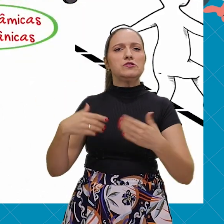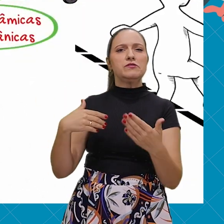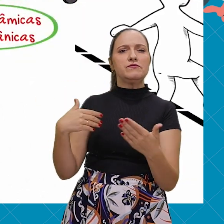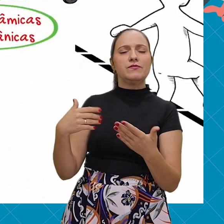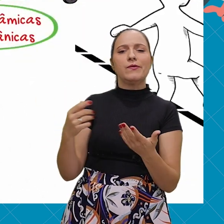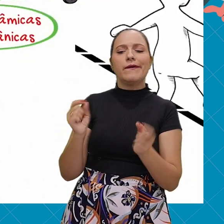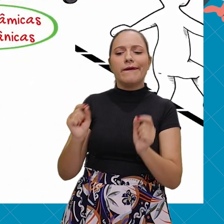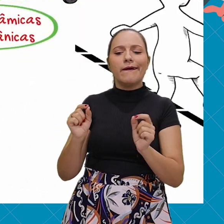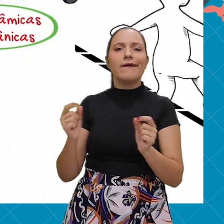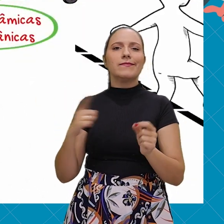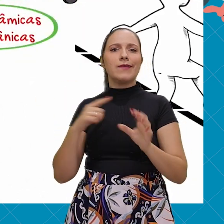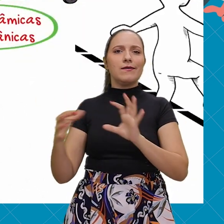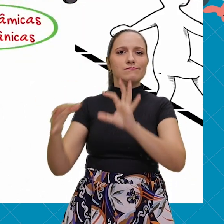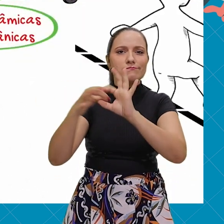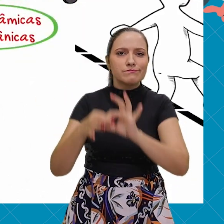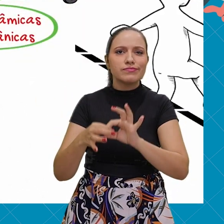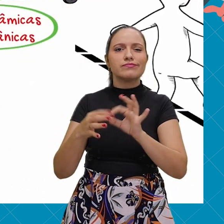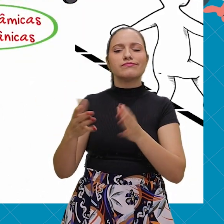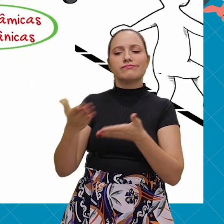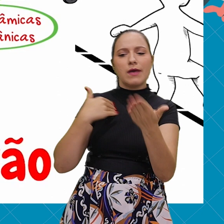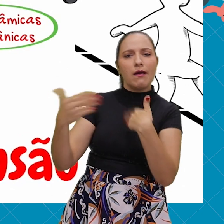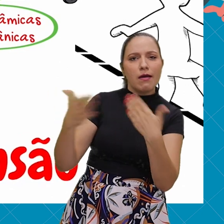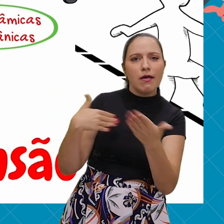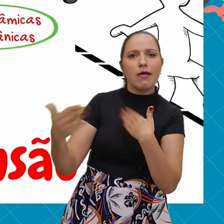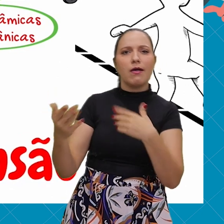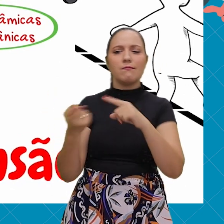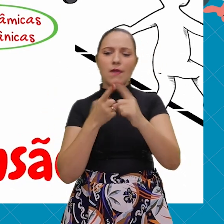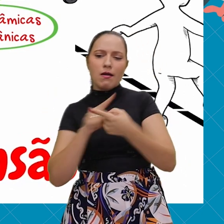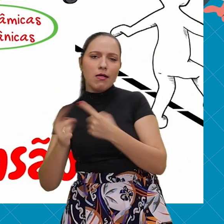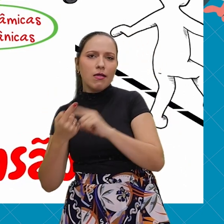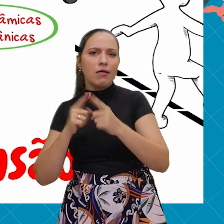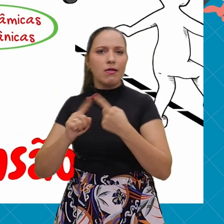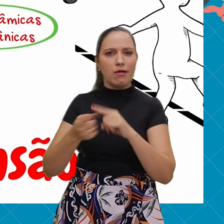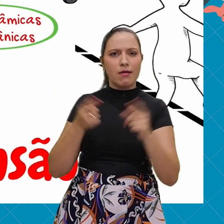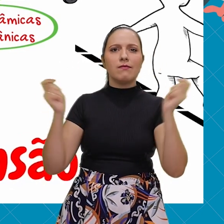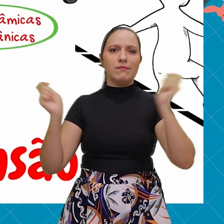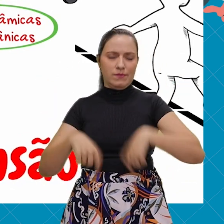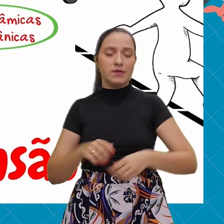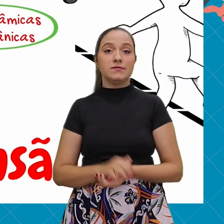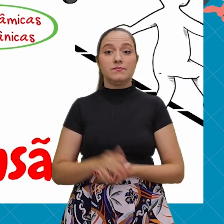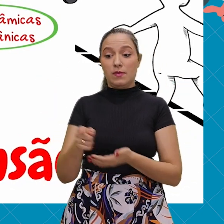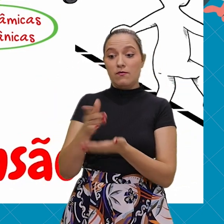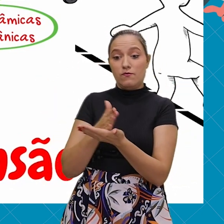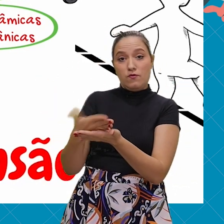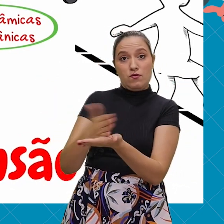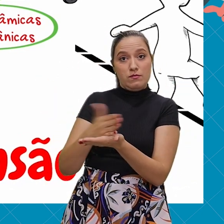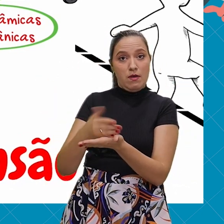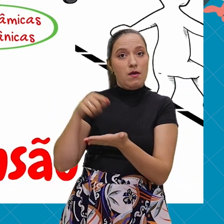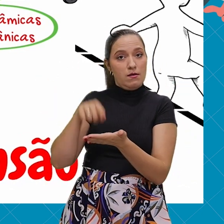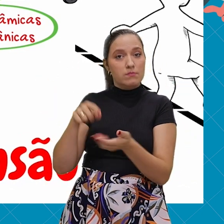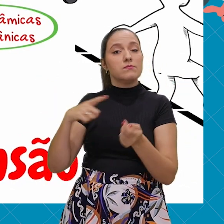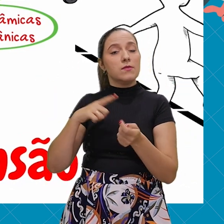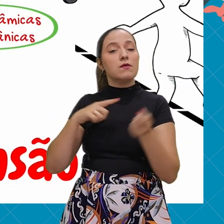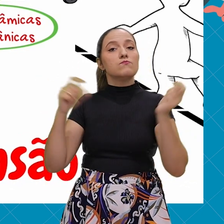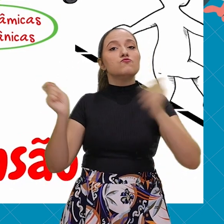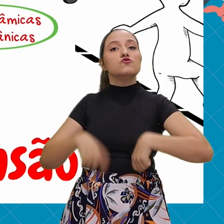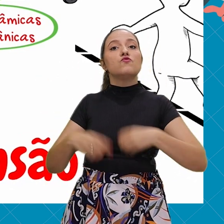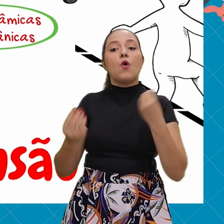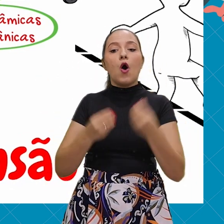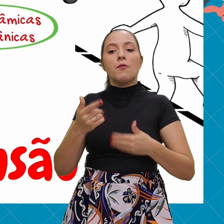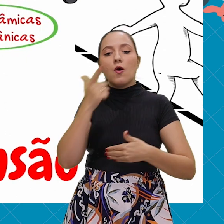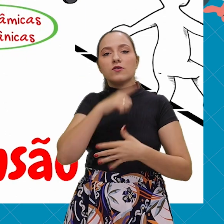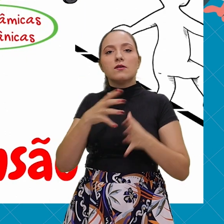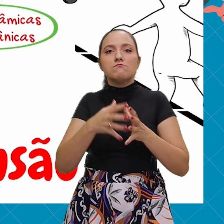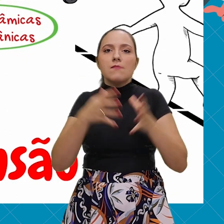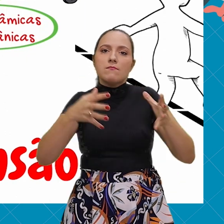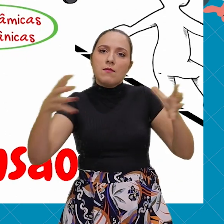que envolve integração e articulação. Sendo assim, o conceito de fronteira também pode estar relacionado a uma frente de expansão